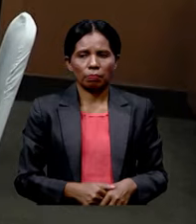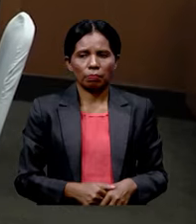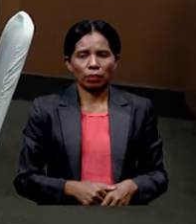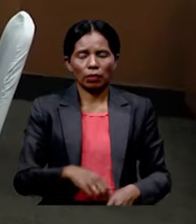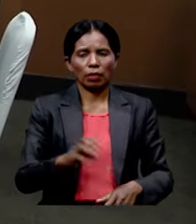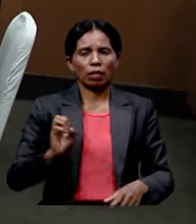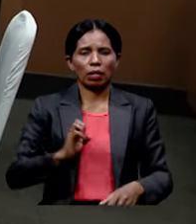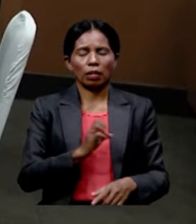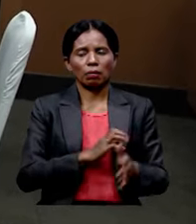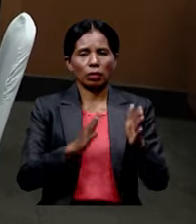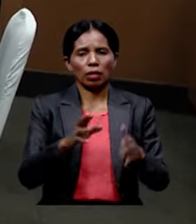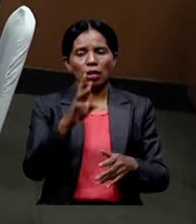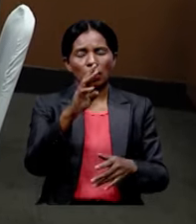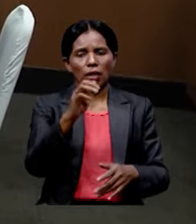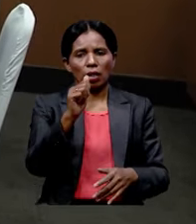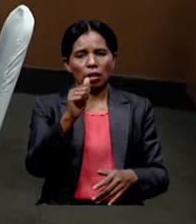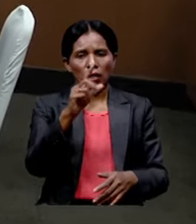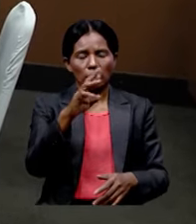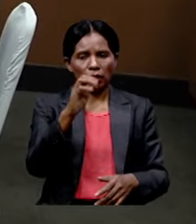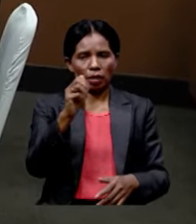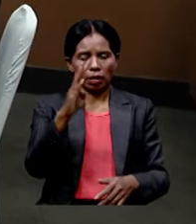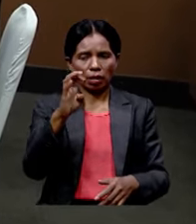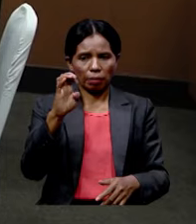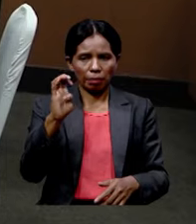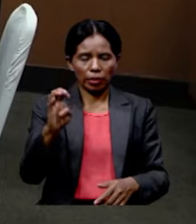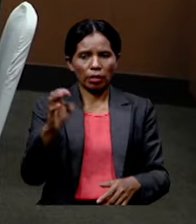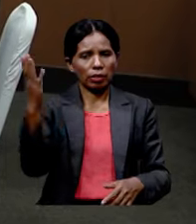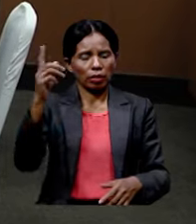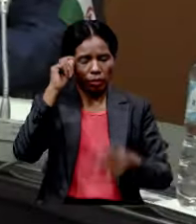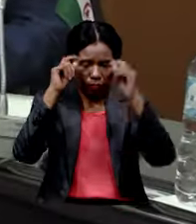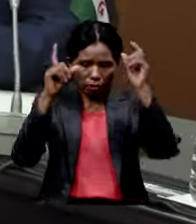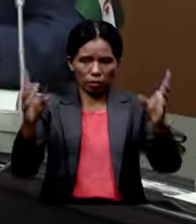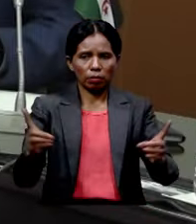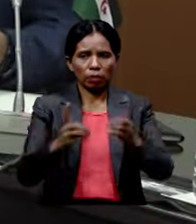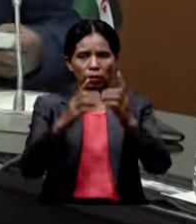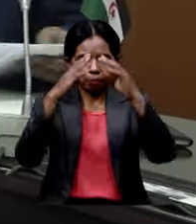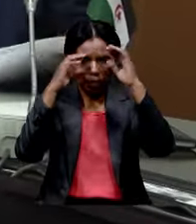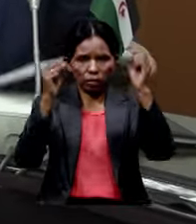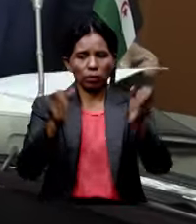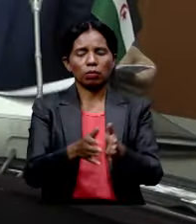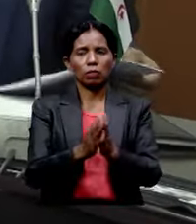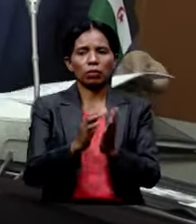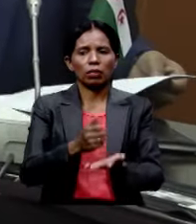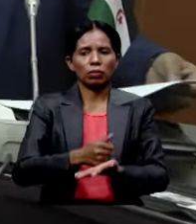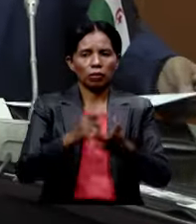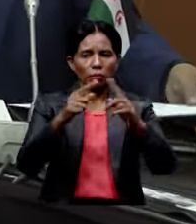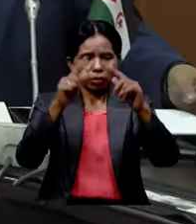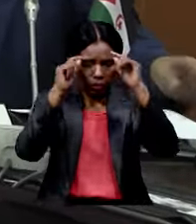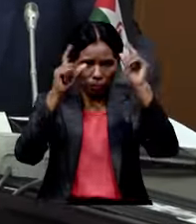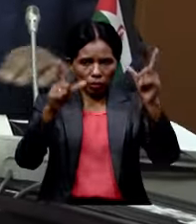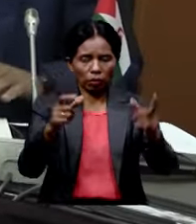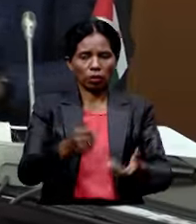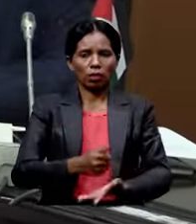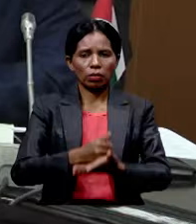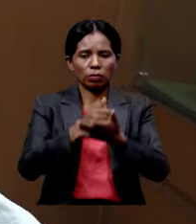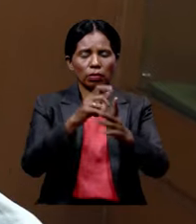Embaixador República Árabe Saharaui e Timor-Leste, a soro maluho presidente do Parlamento Nacional Quartane, onde Husu apoia ba Timor-Leste, a tu levanta povo